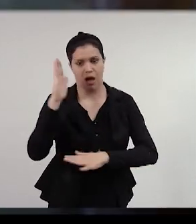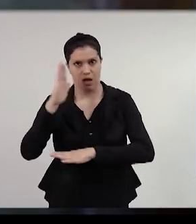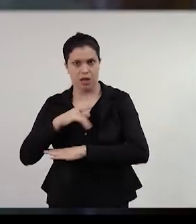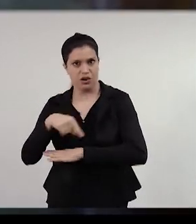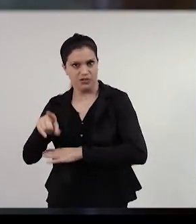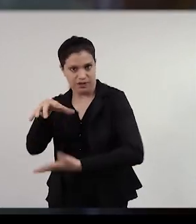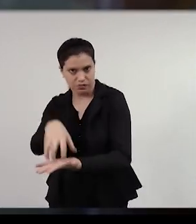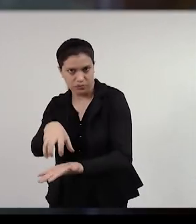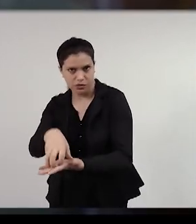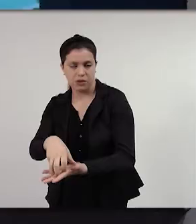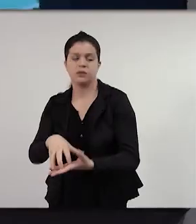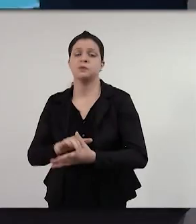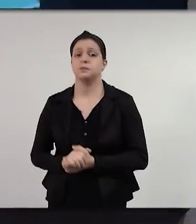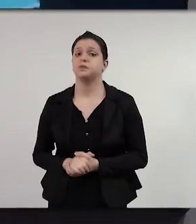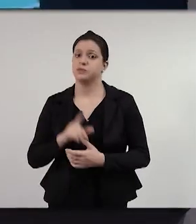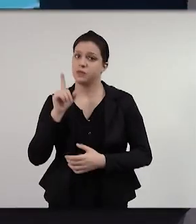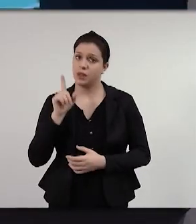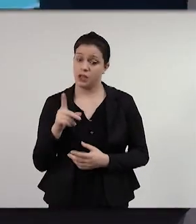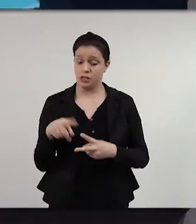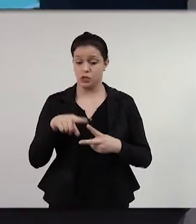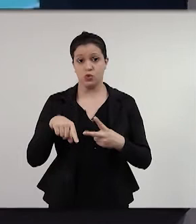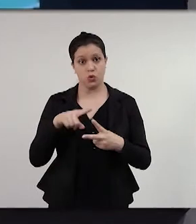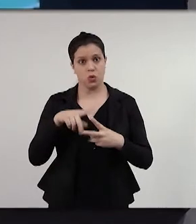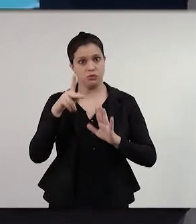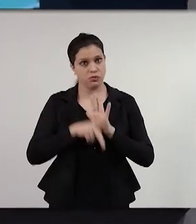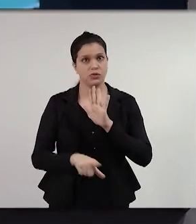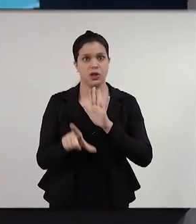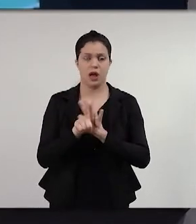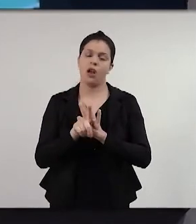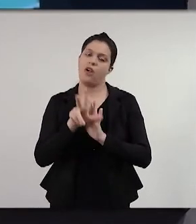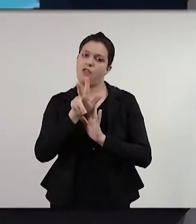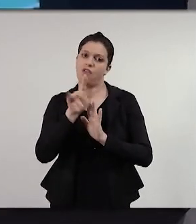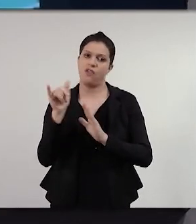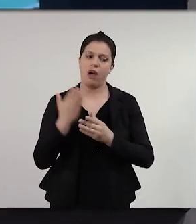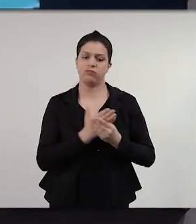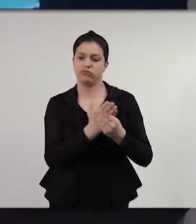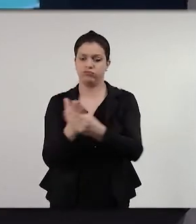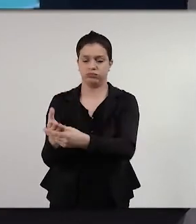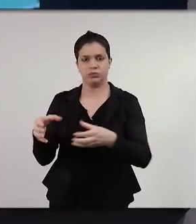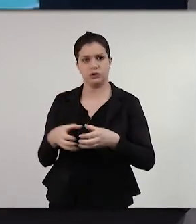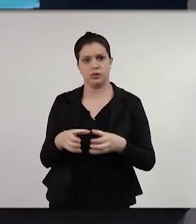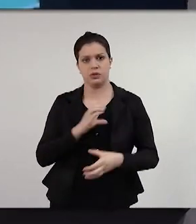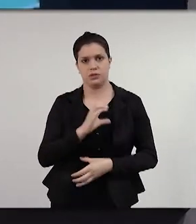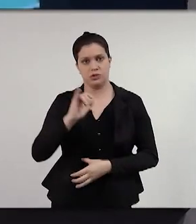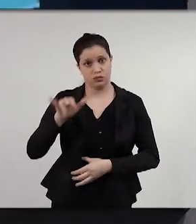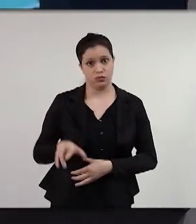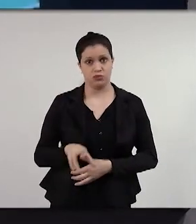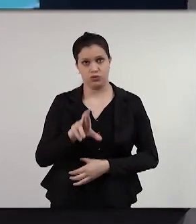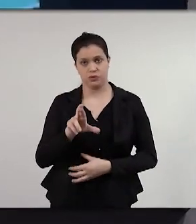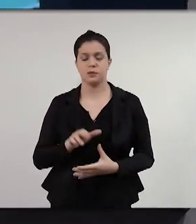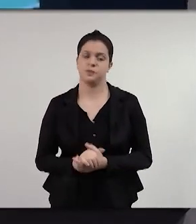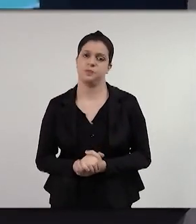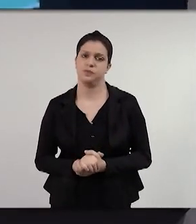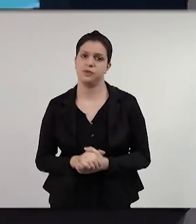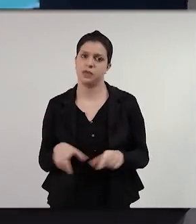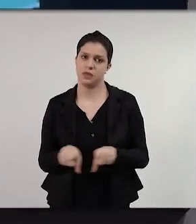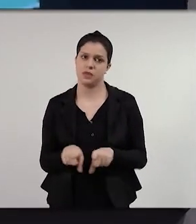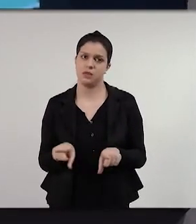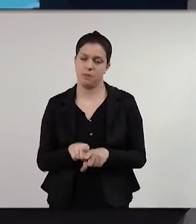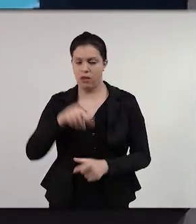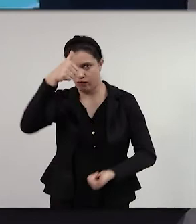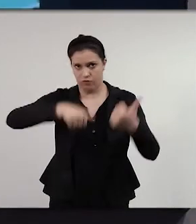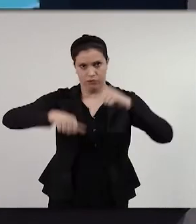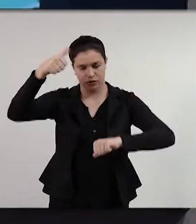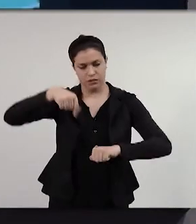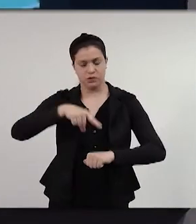estejam matriculados. Agora, esse projeto e o do deputado Pedro Kemp serão encaminhados à Comissão de Constituição, Justiça e